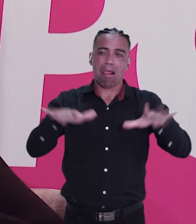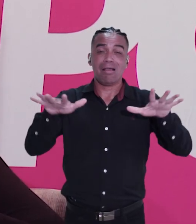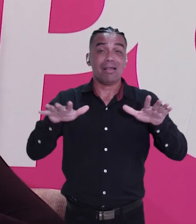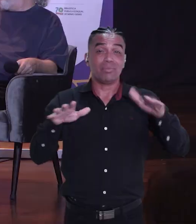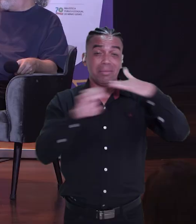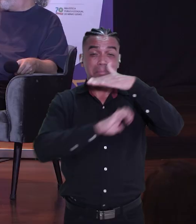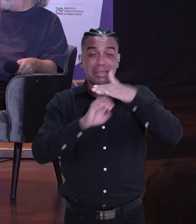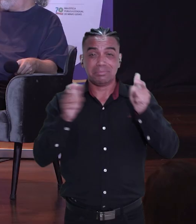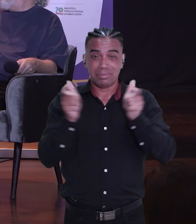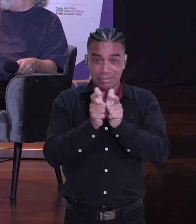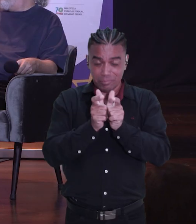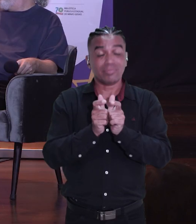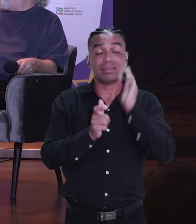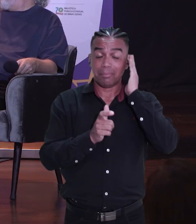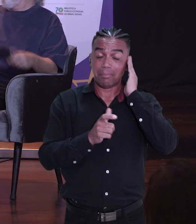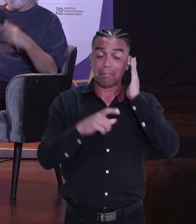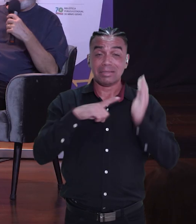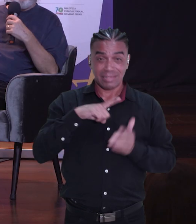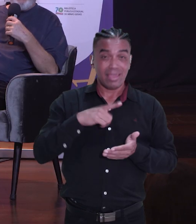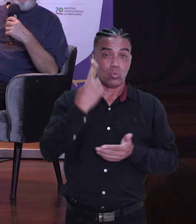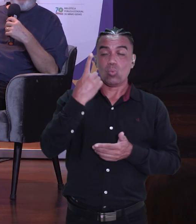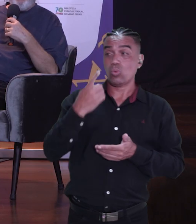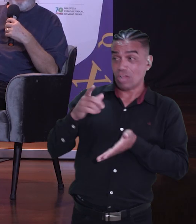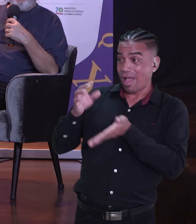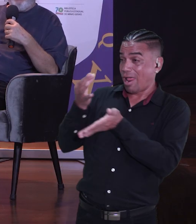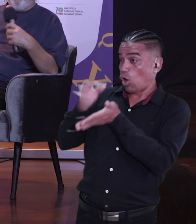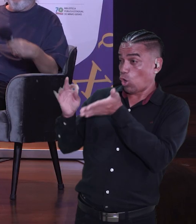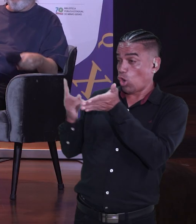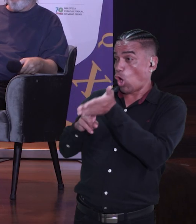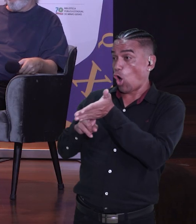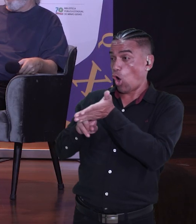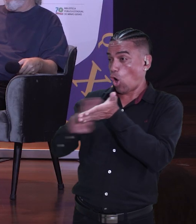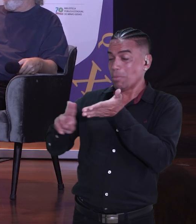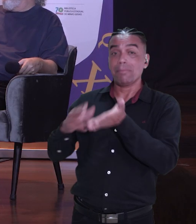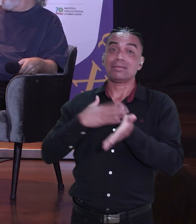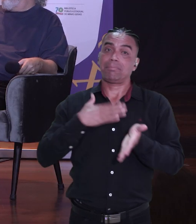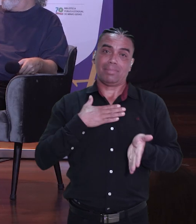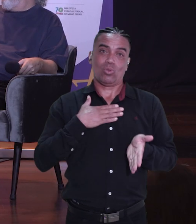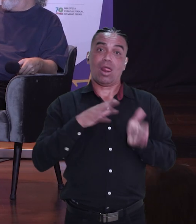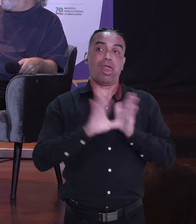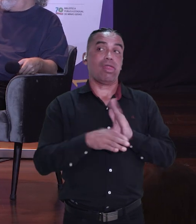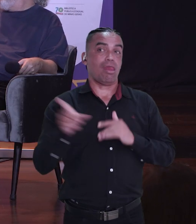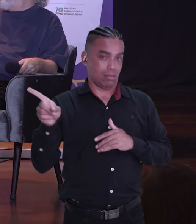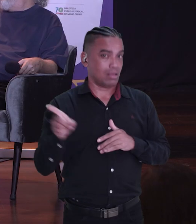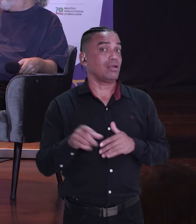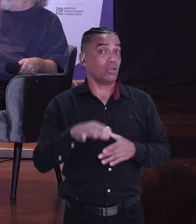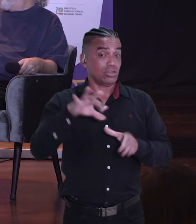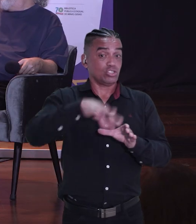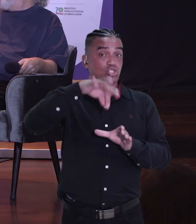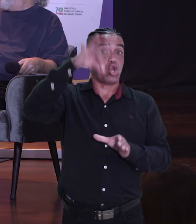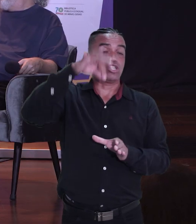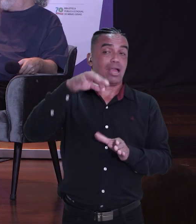pequena, né? Mas eu trouxe um. Já está autografado para mim. E ele roubou. Eu ia sugerir que